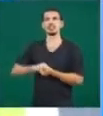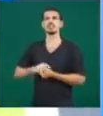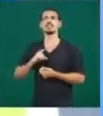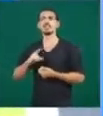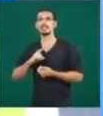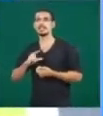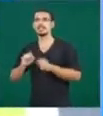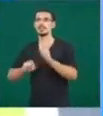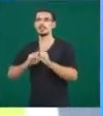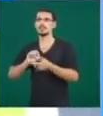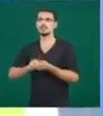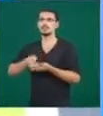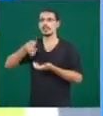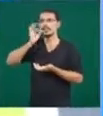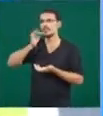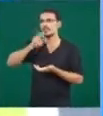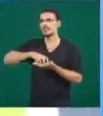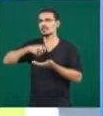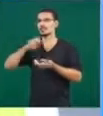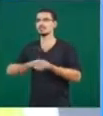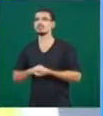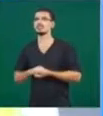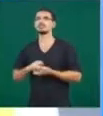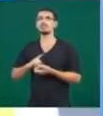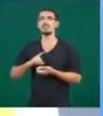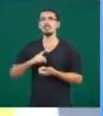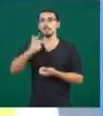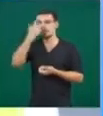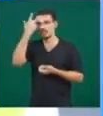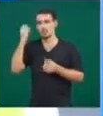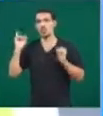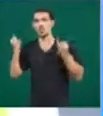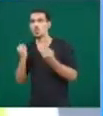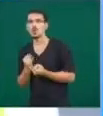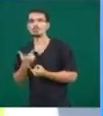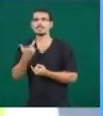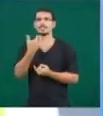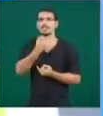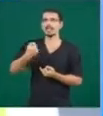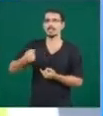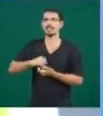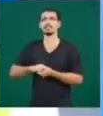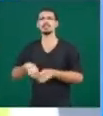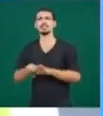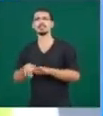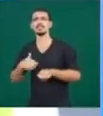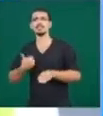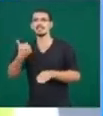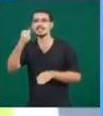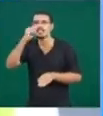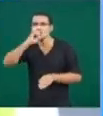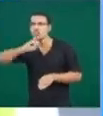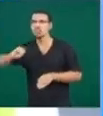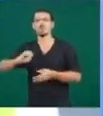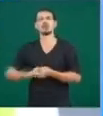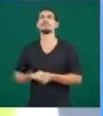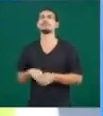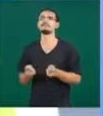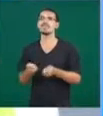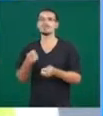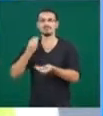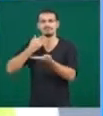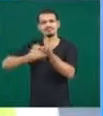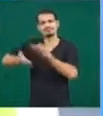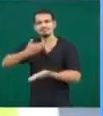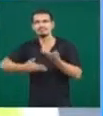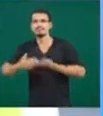conversar um pouco. E sabe o que é legal? Vai ter paciente lá que perdeu 100 quilos, que perdeu 180 quilos, a gente vai levar um paciente. Então, exatamente.